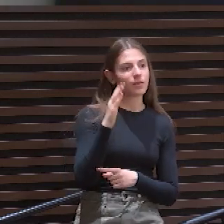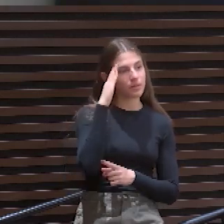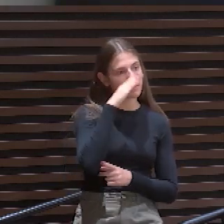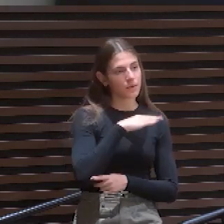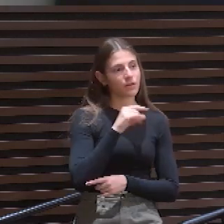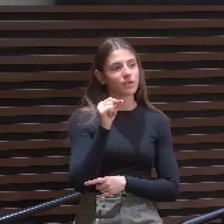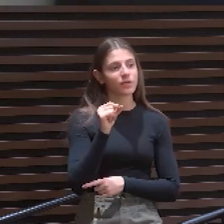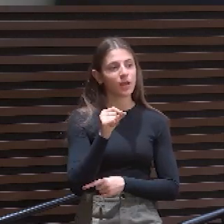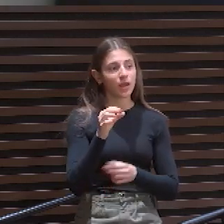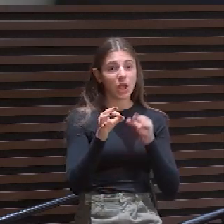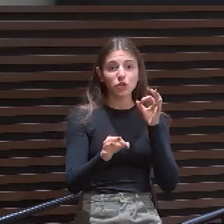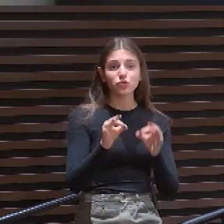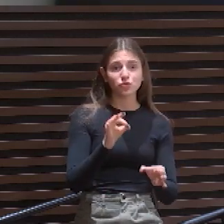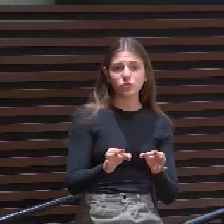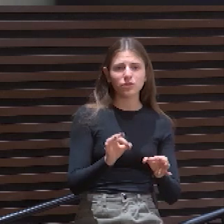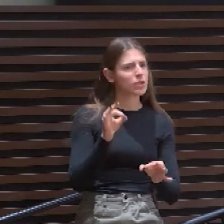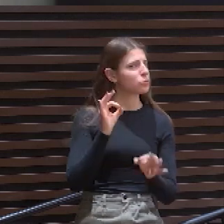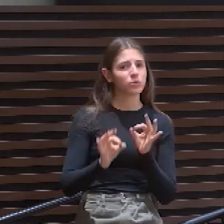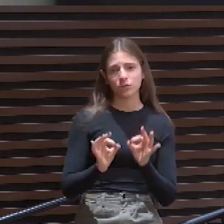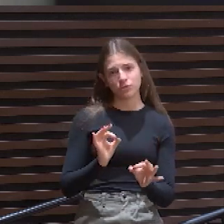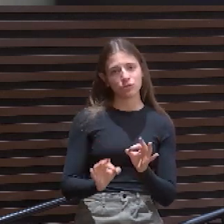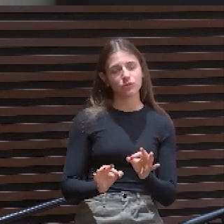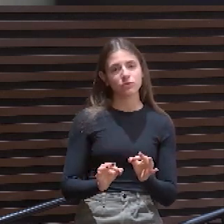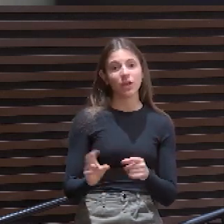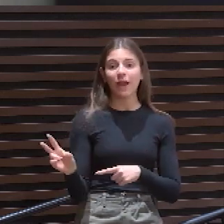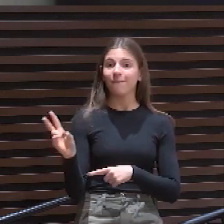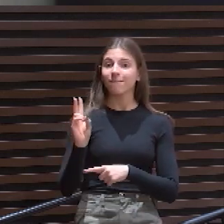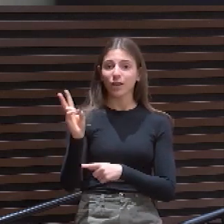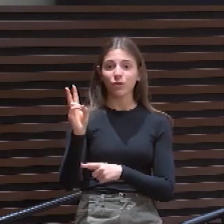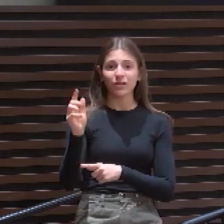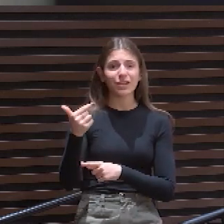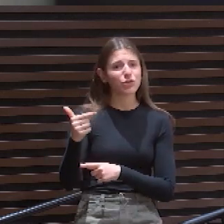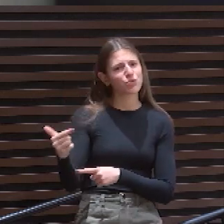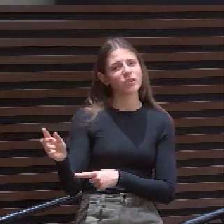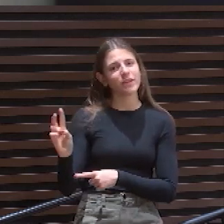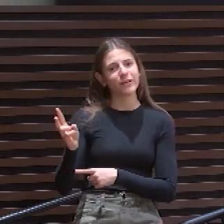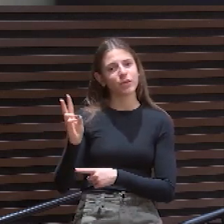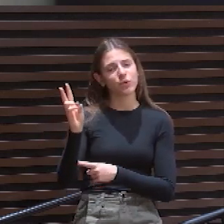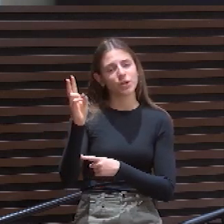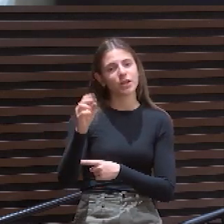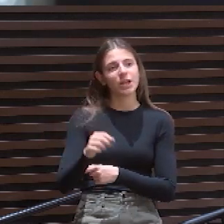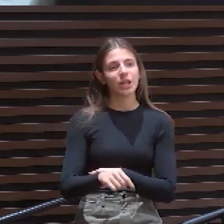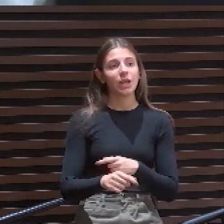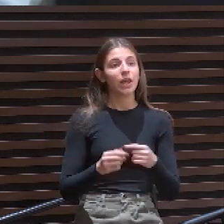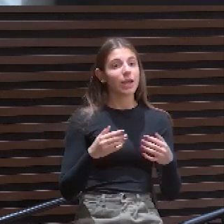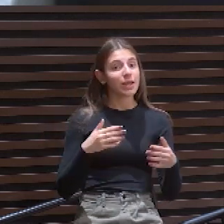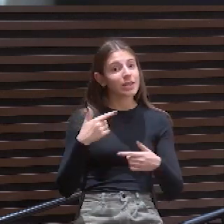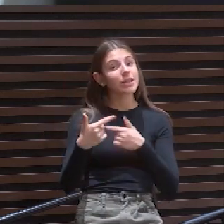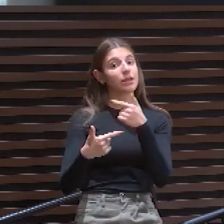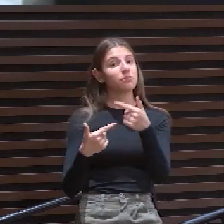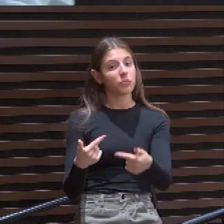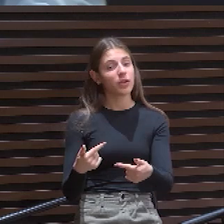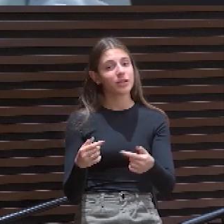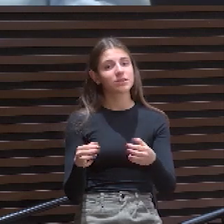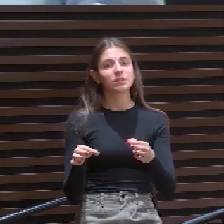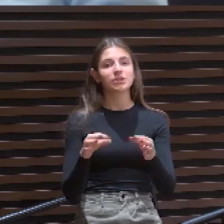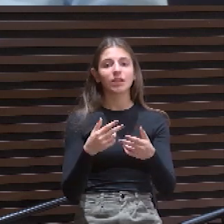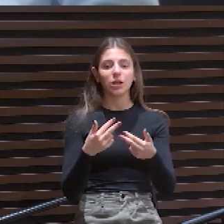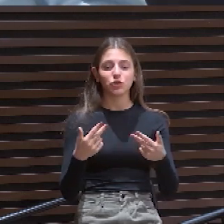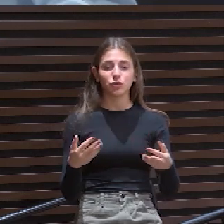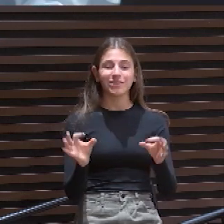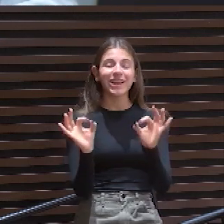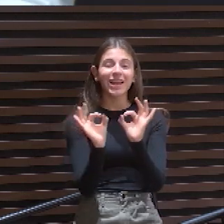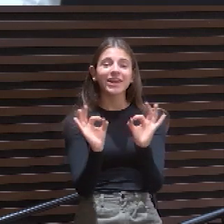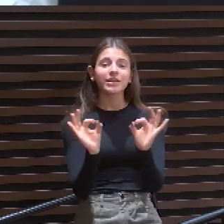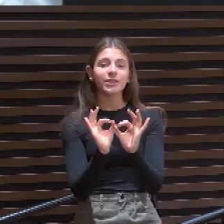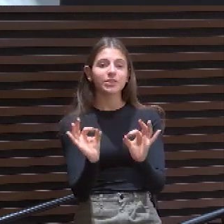o que é injusto, o que é valor, o que é desvalor. E a partir daí, das coisas mais simples, corriqueiras da